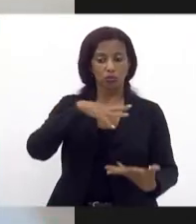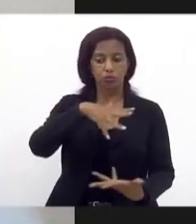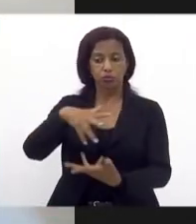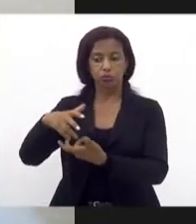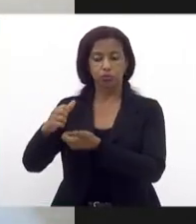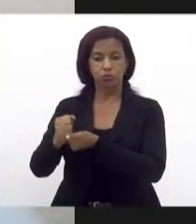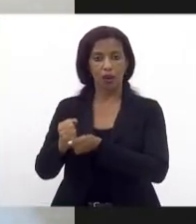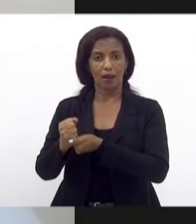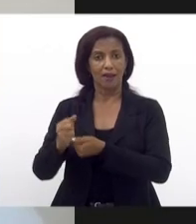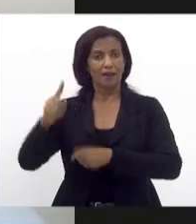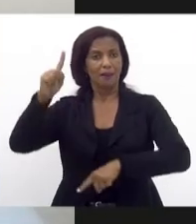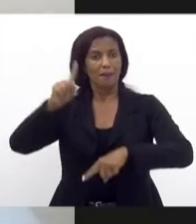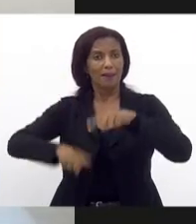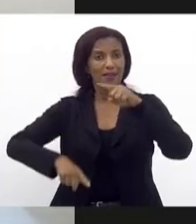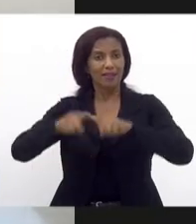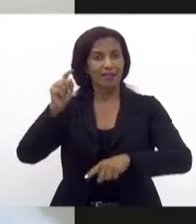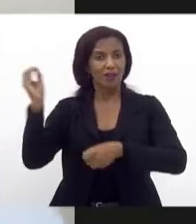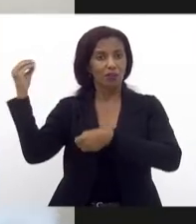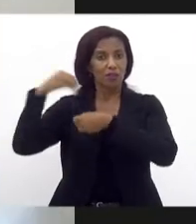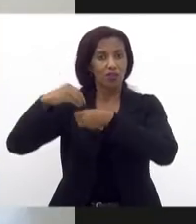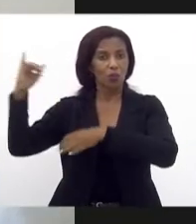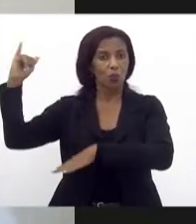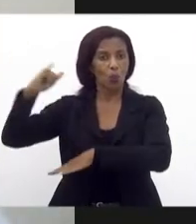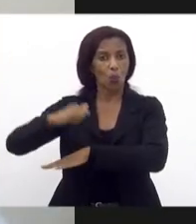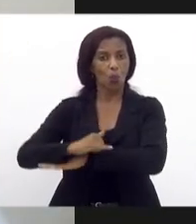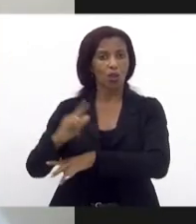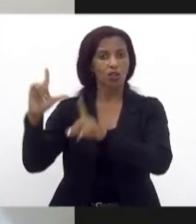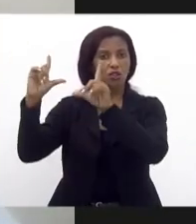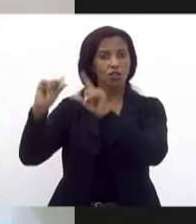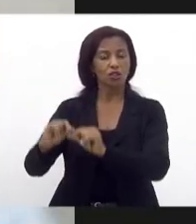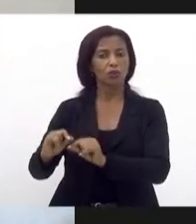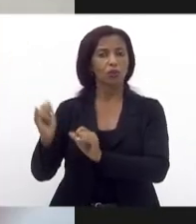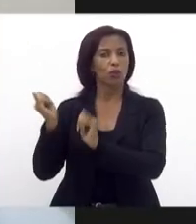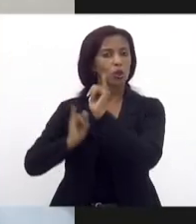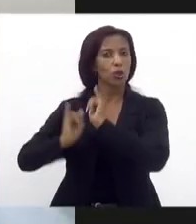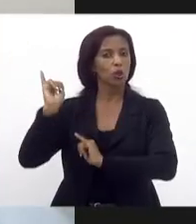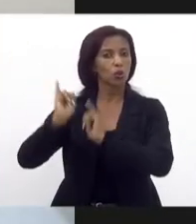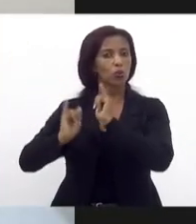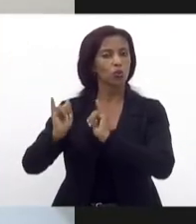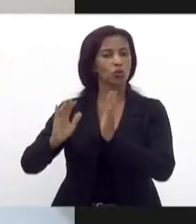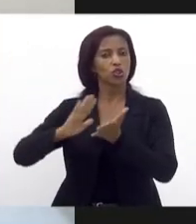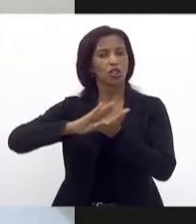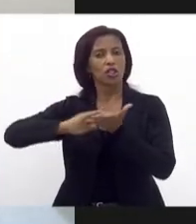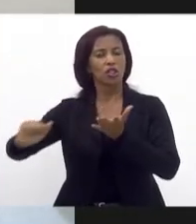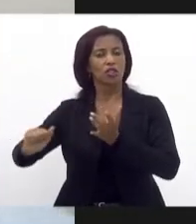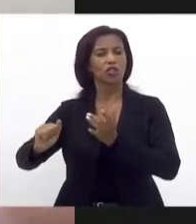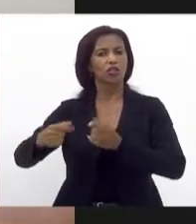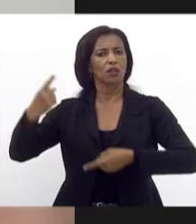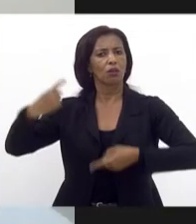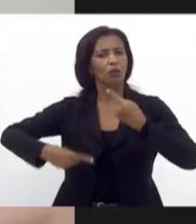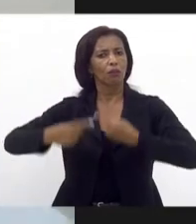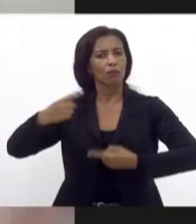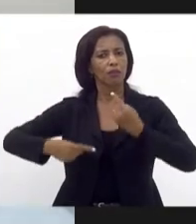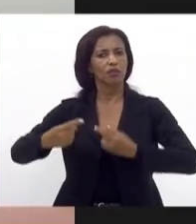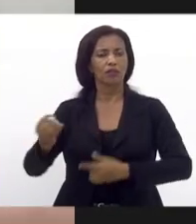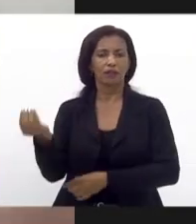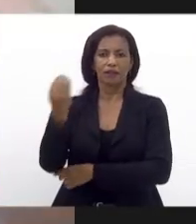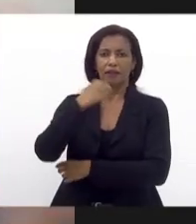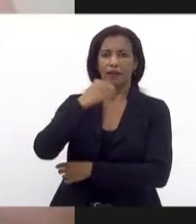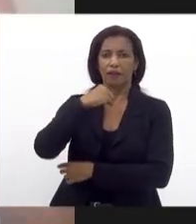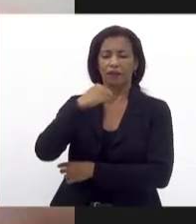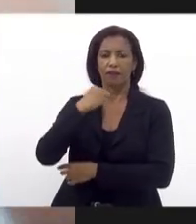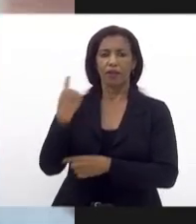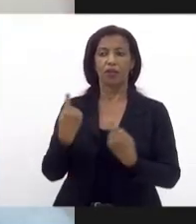a carga na barriga do avião. E isso reduz o custo da indústria, retira a competitividade da indústria, enfraquece o